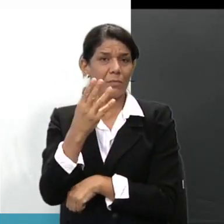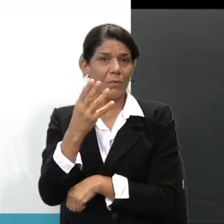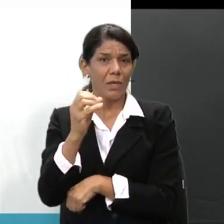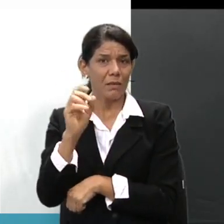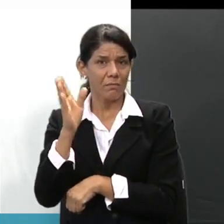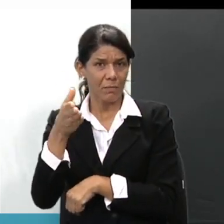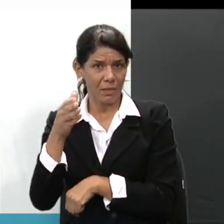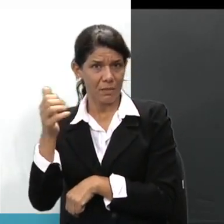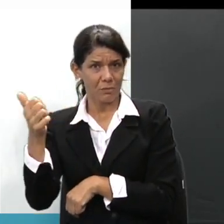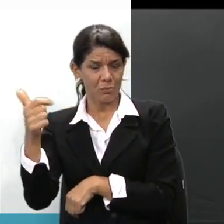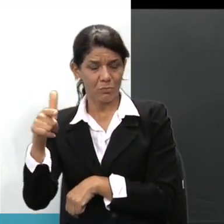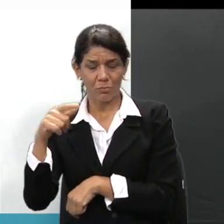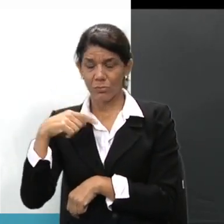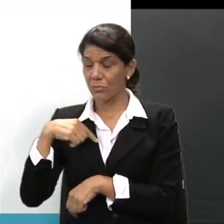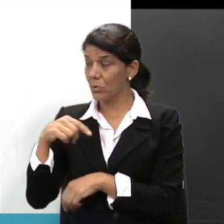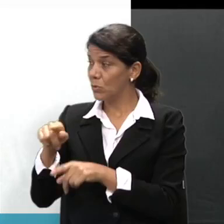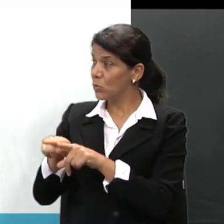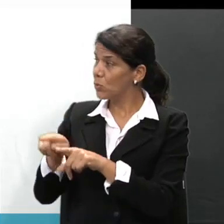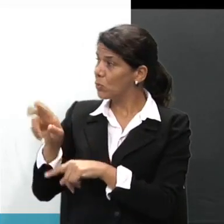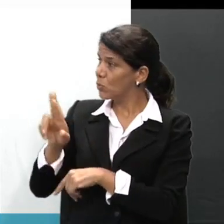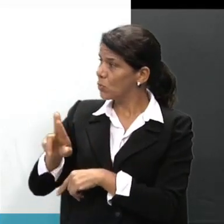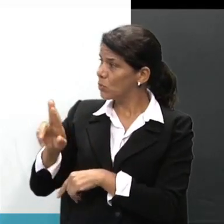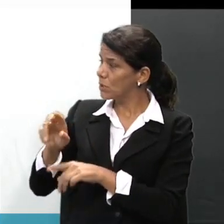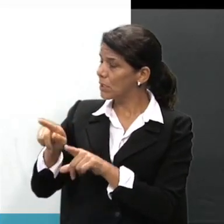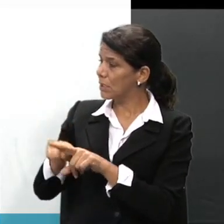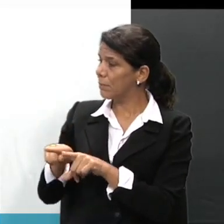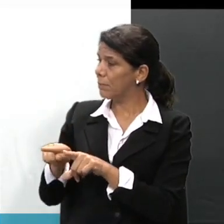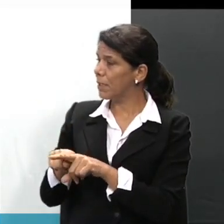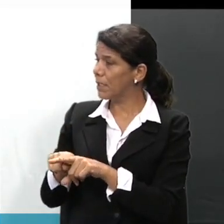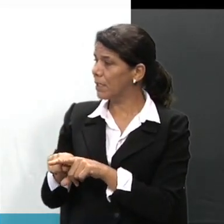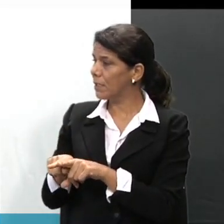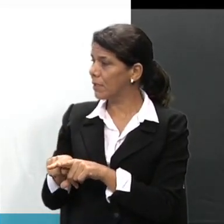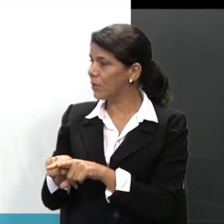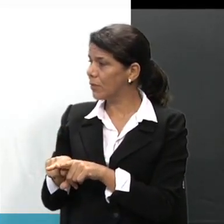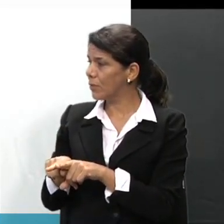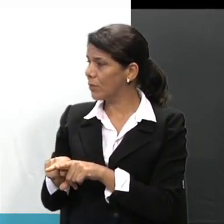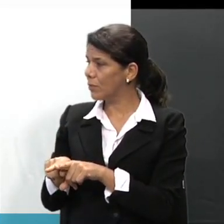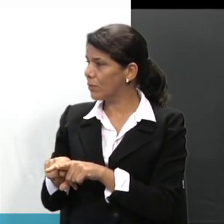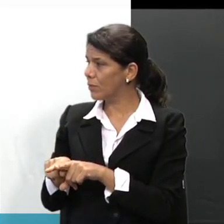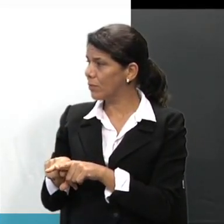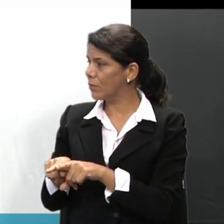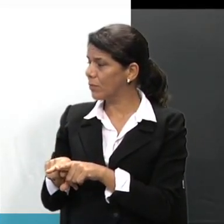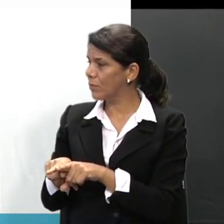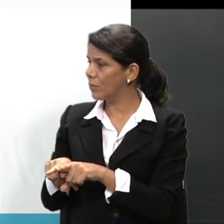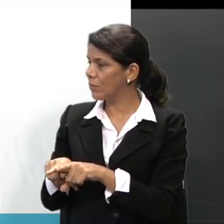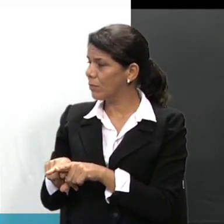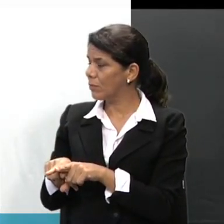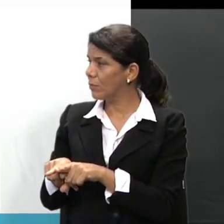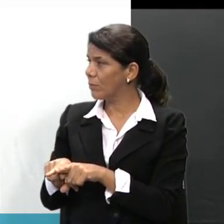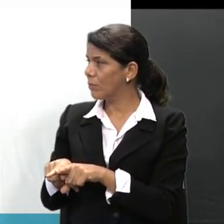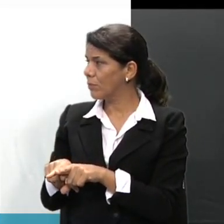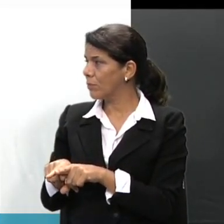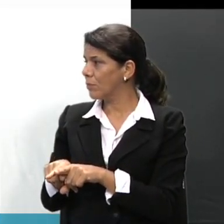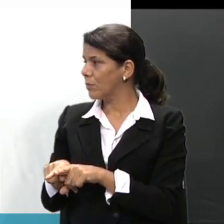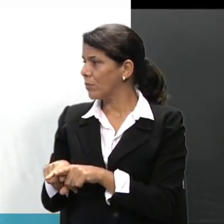40x12. Aqui nós também utilizaremos uma seringa de 20